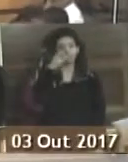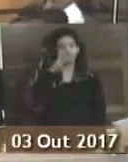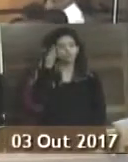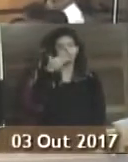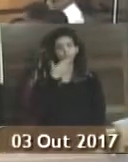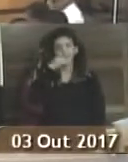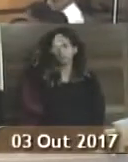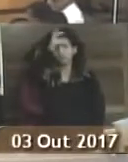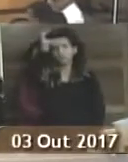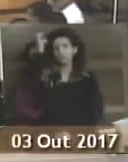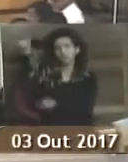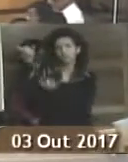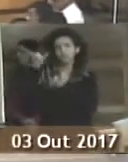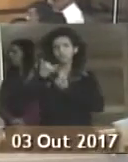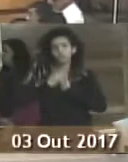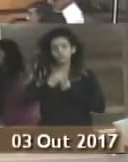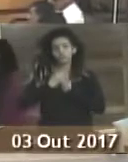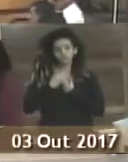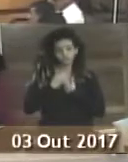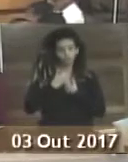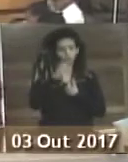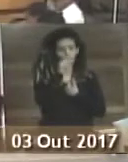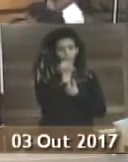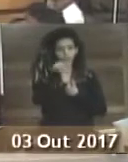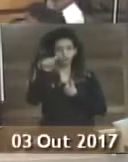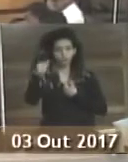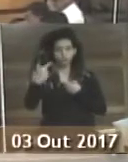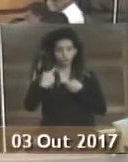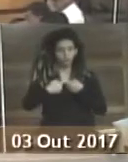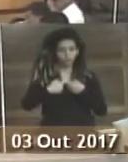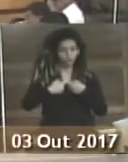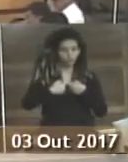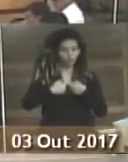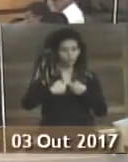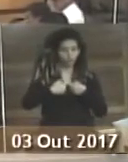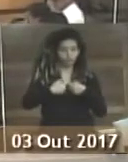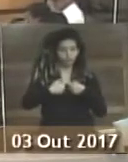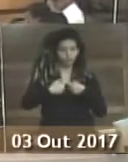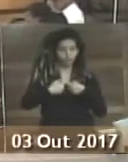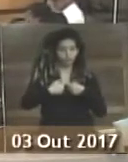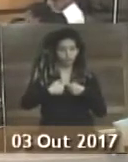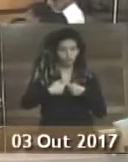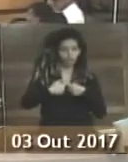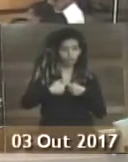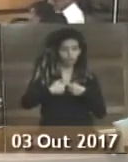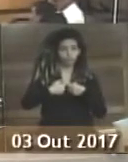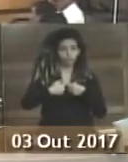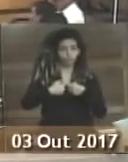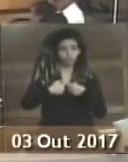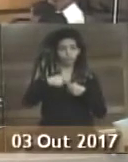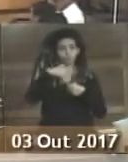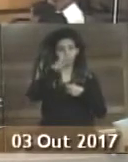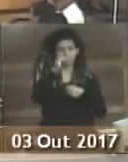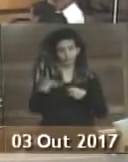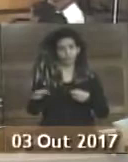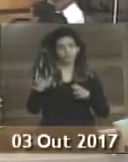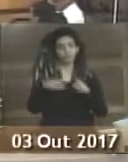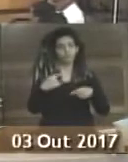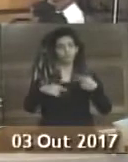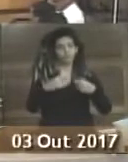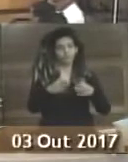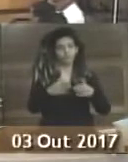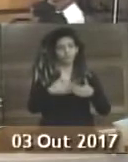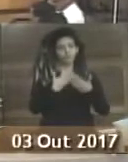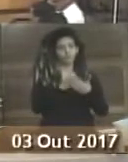prefeito informação sobre atendimento do SPA 24 horas da Rua Boa Esperança, durante o período de reforma no bairro do Frade. Em discussão